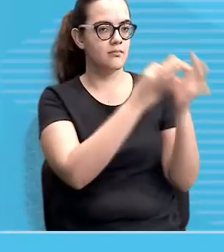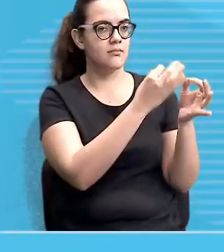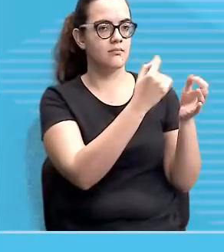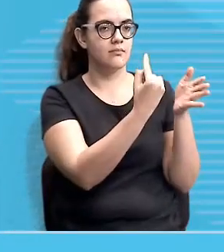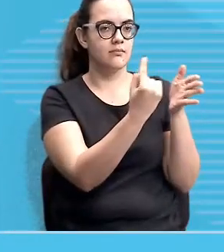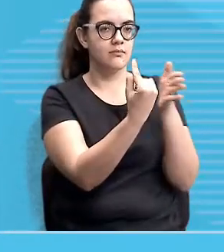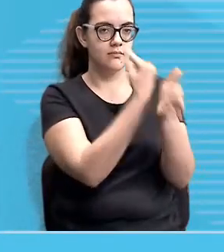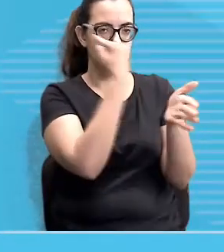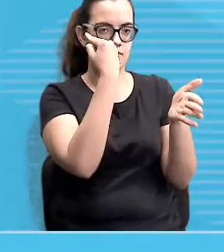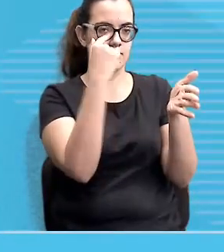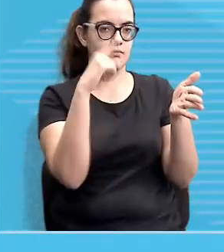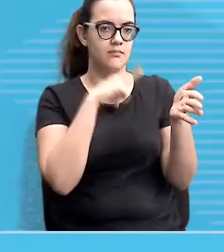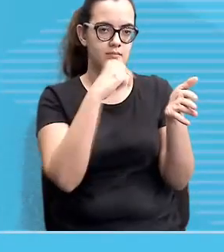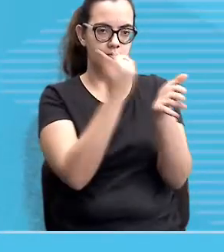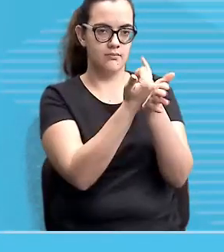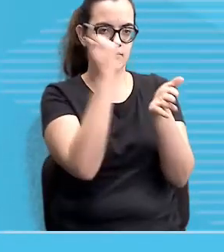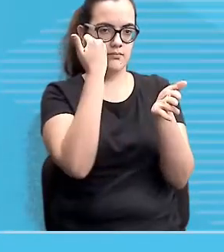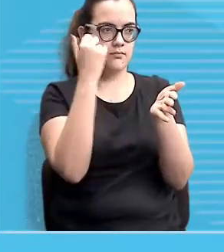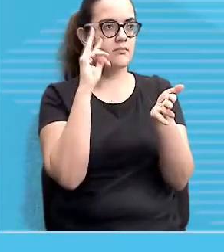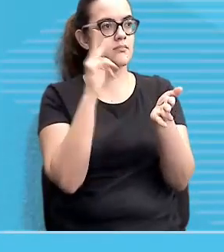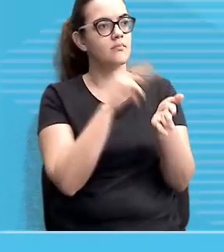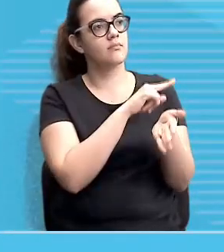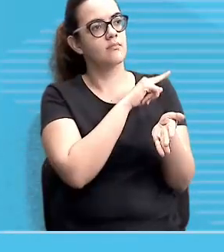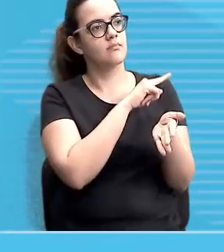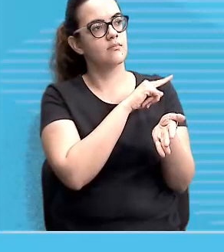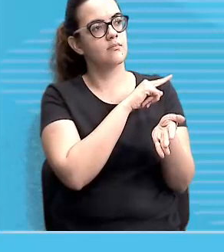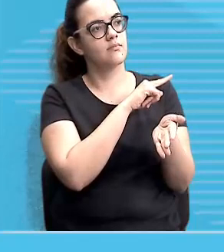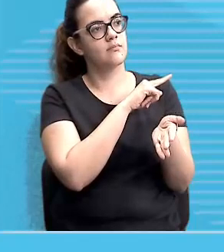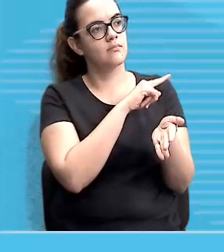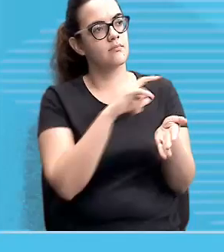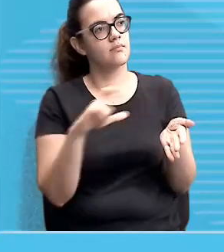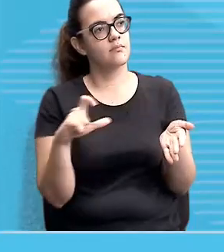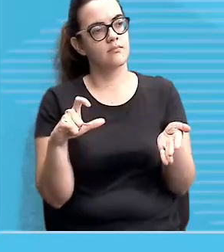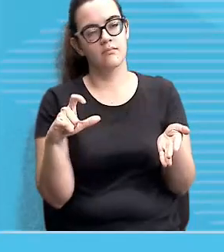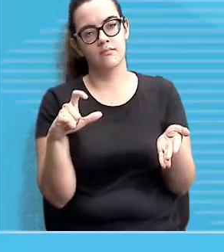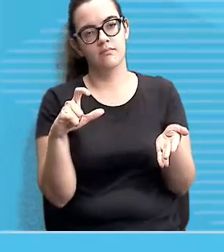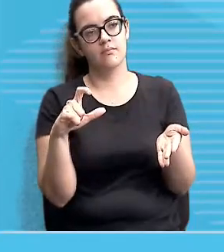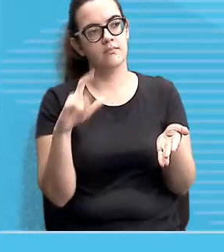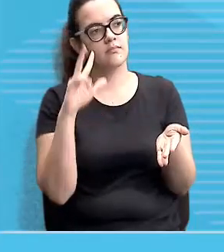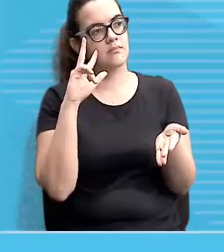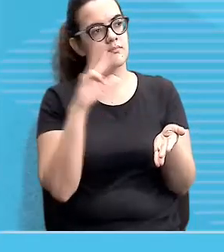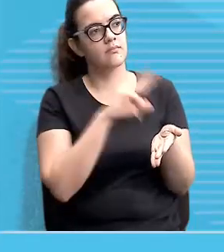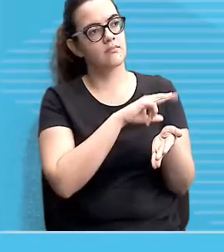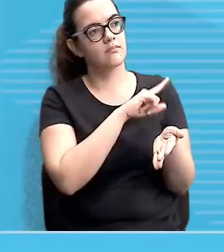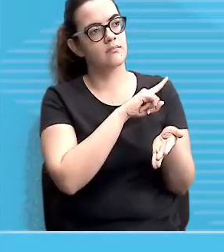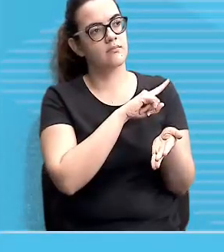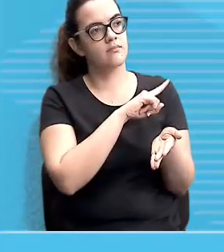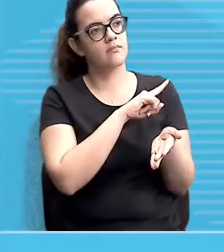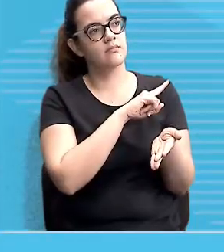Oi olha aqui ó o calor específico tá em calorias